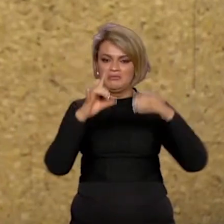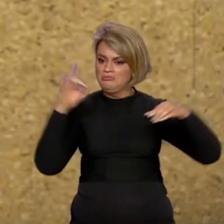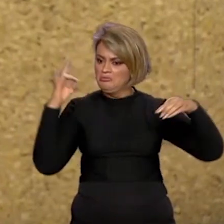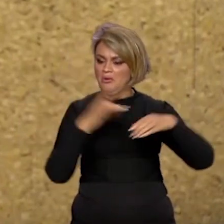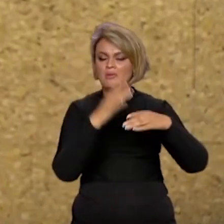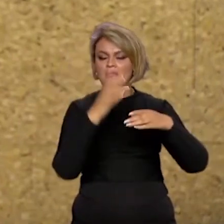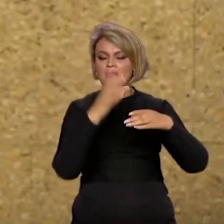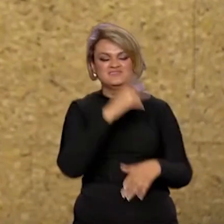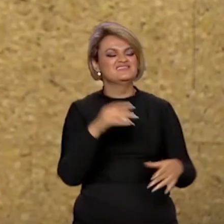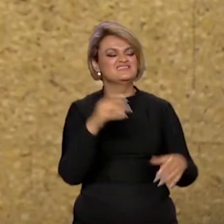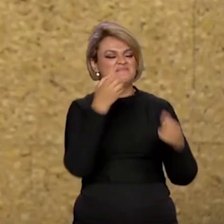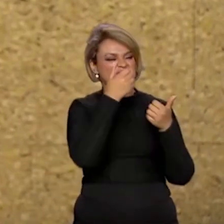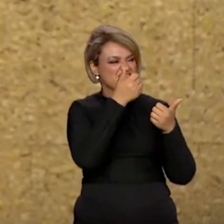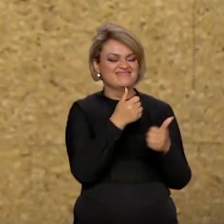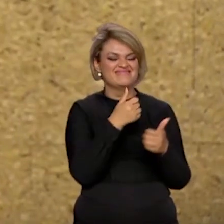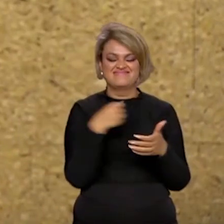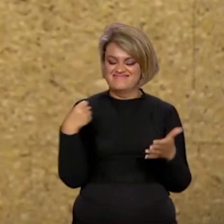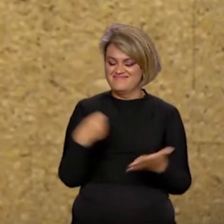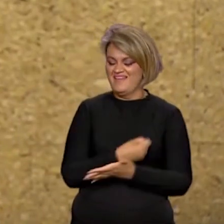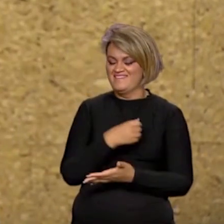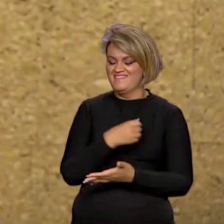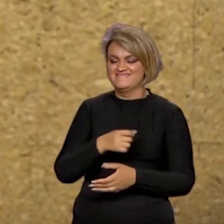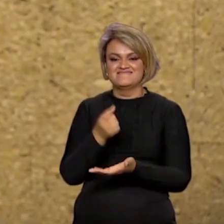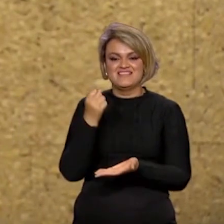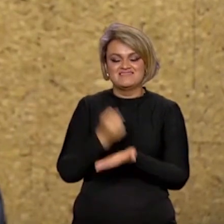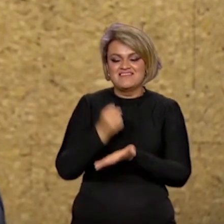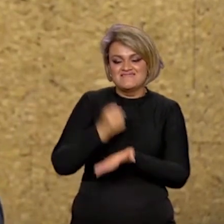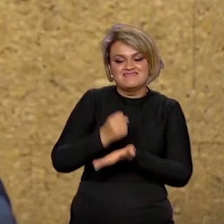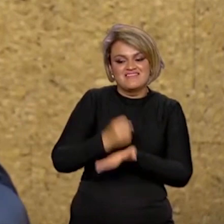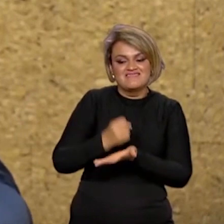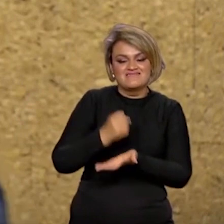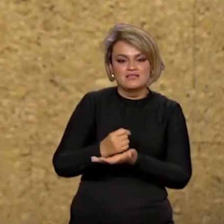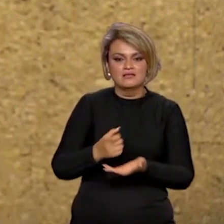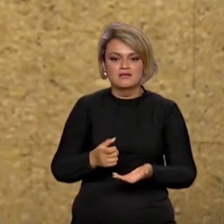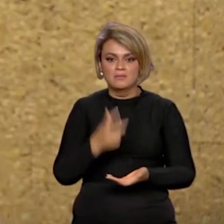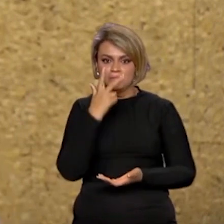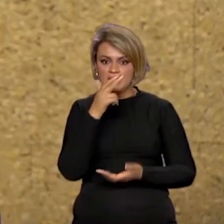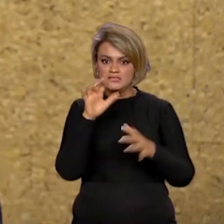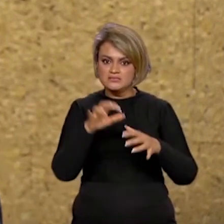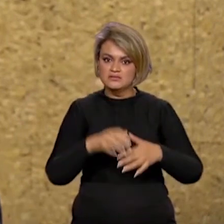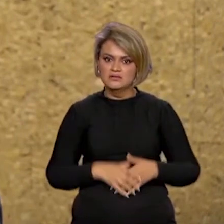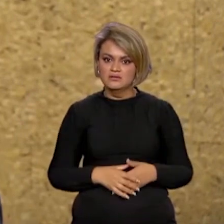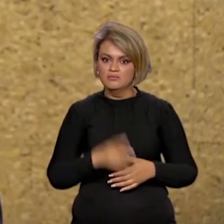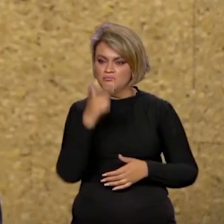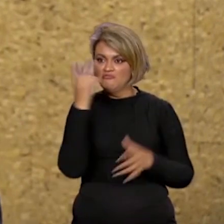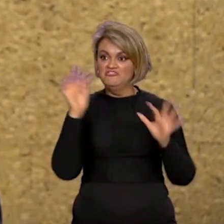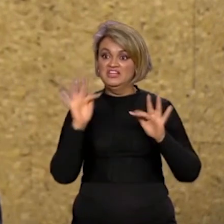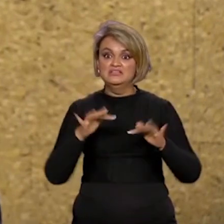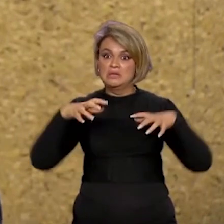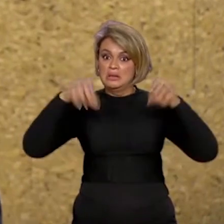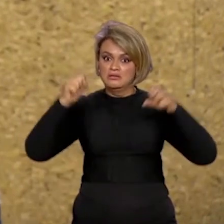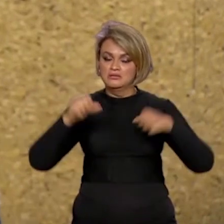era gente parecendo que nós estávamos entrando numa partida de futebol.